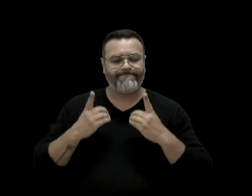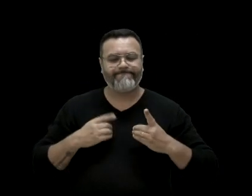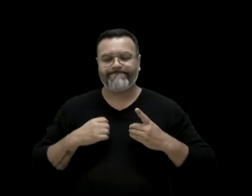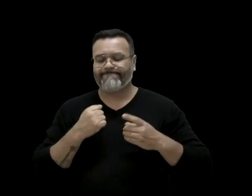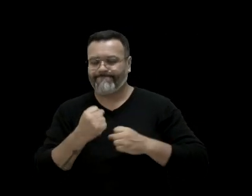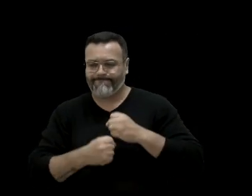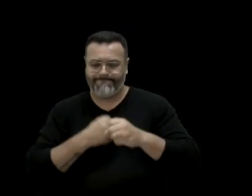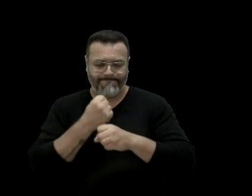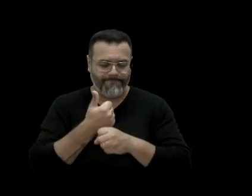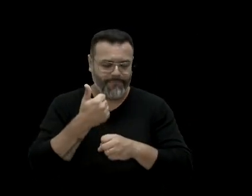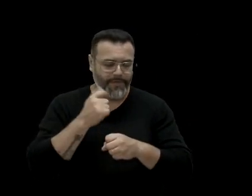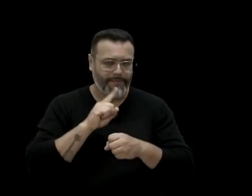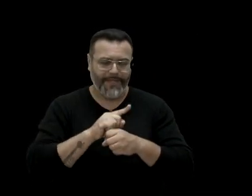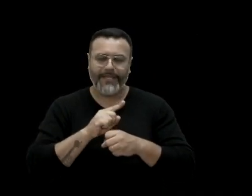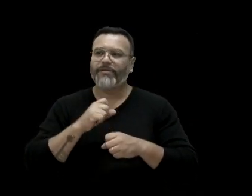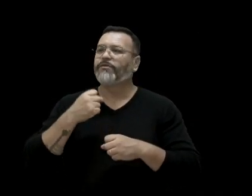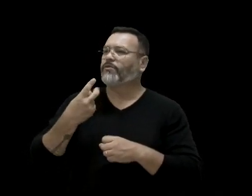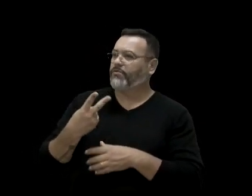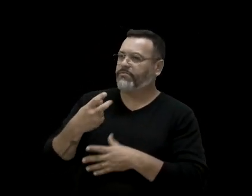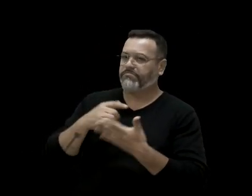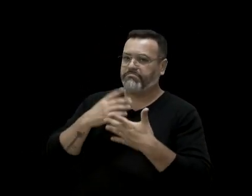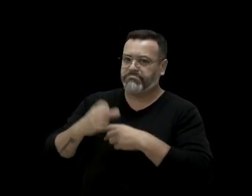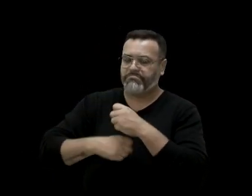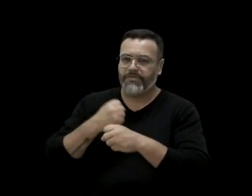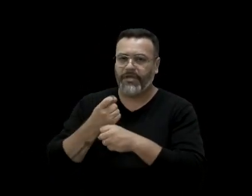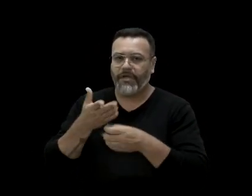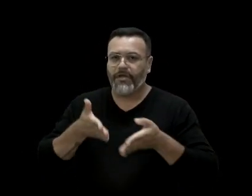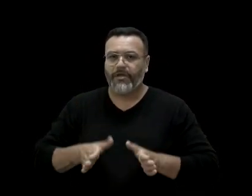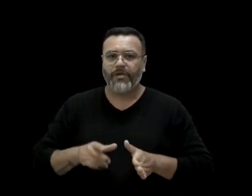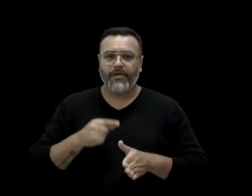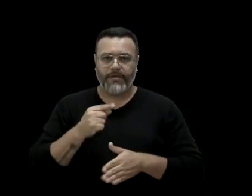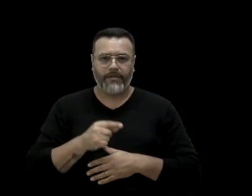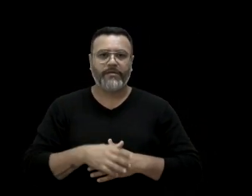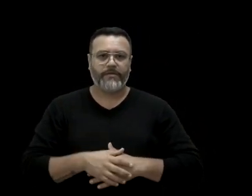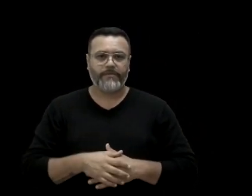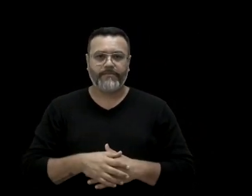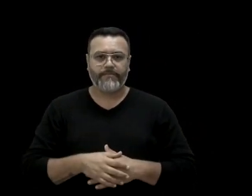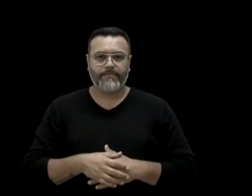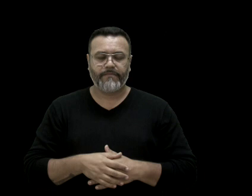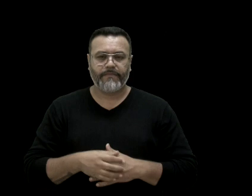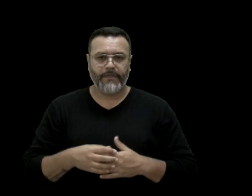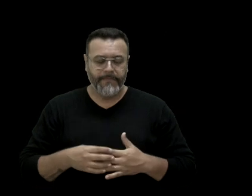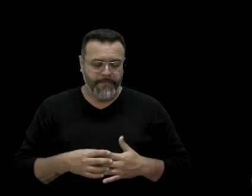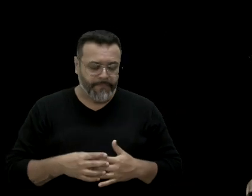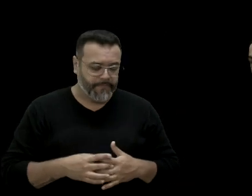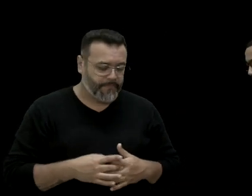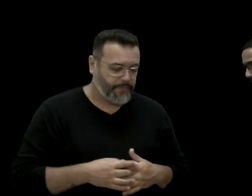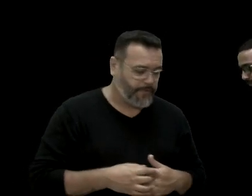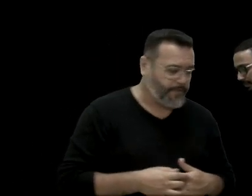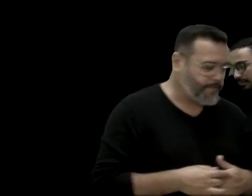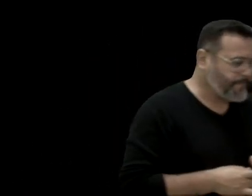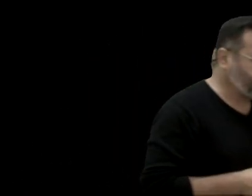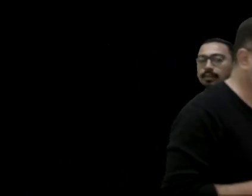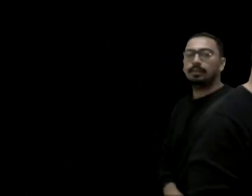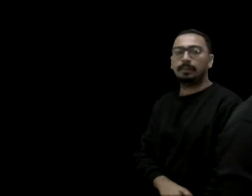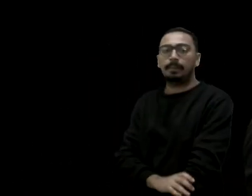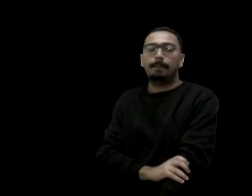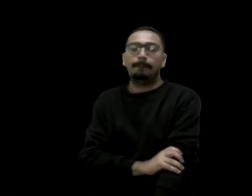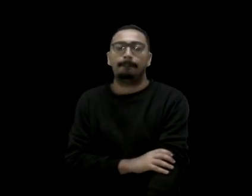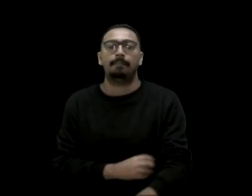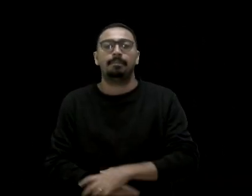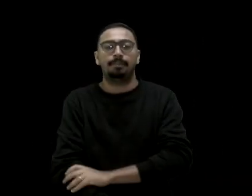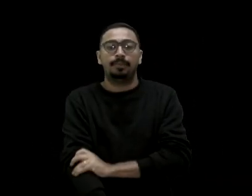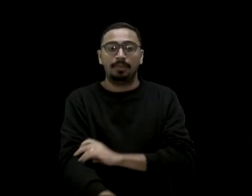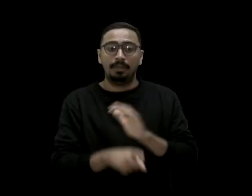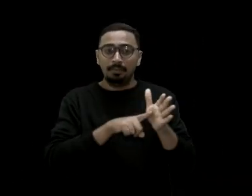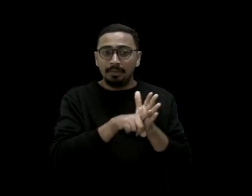ano pós-parto ou ambos. A pesquisa Nascer no Brasil, realizada pela Fiocruz, revelou uma prevalência